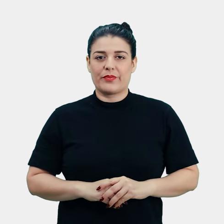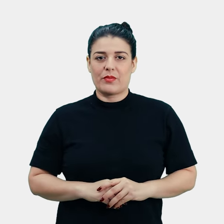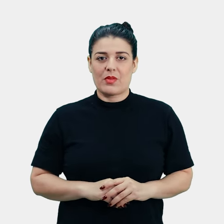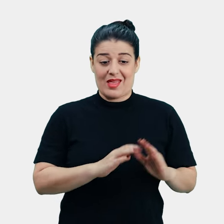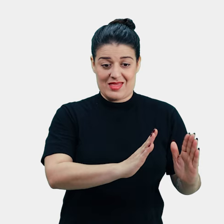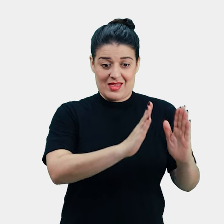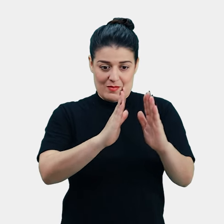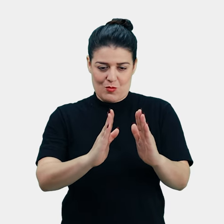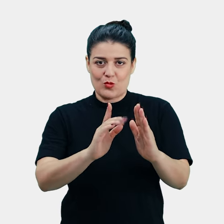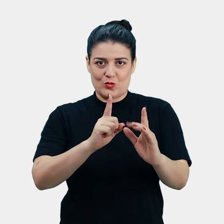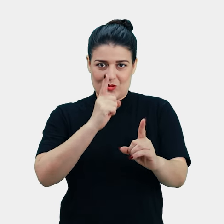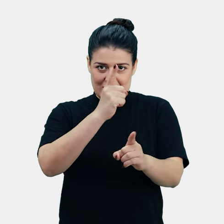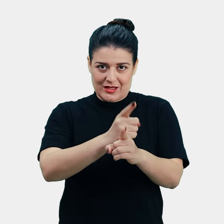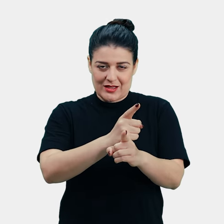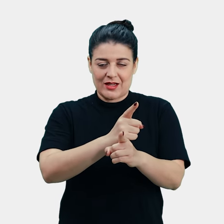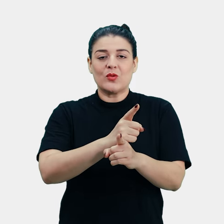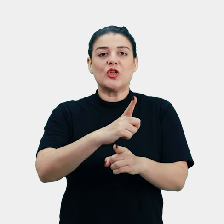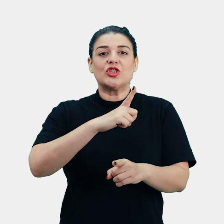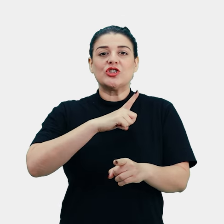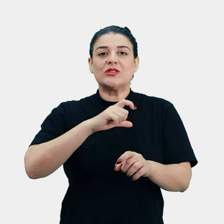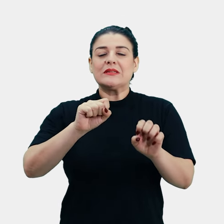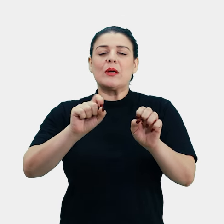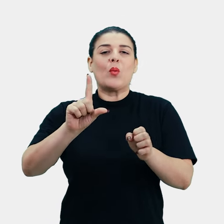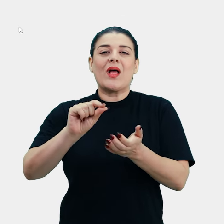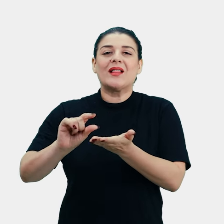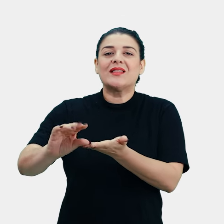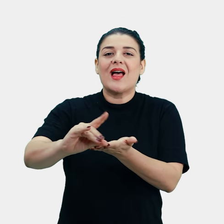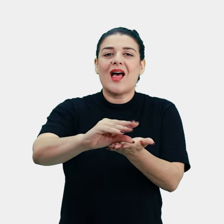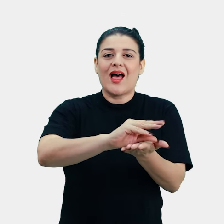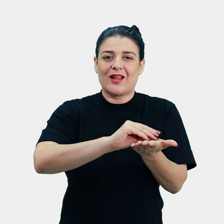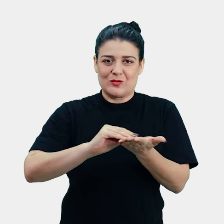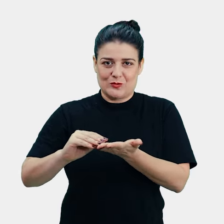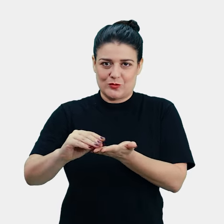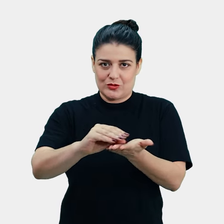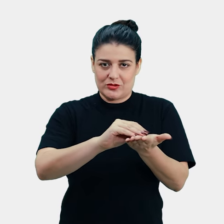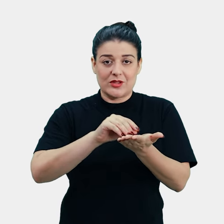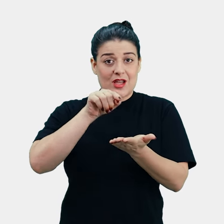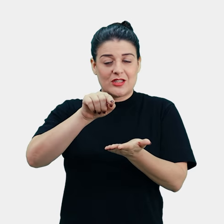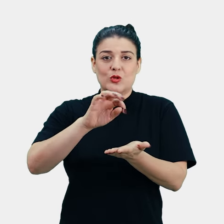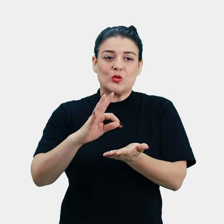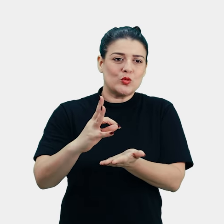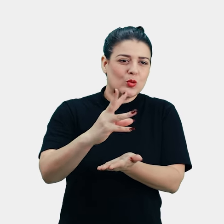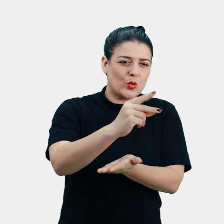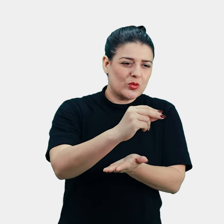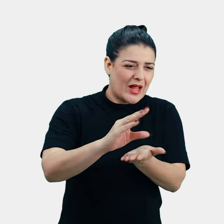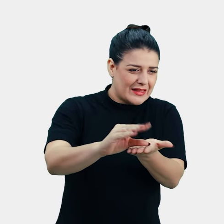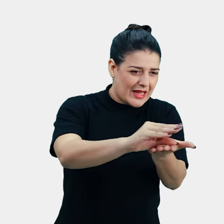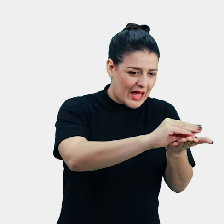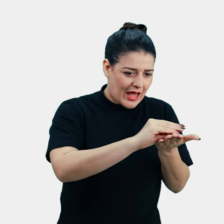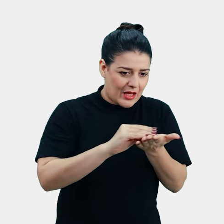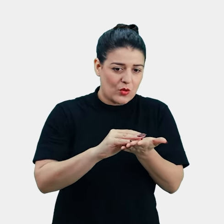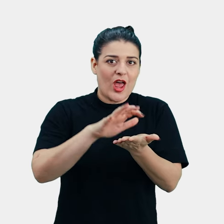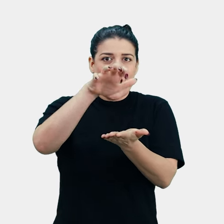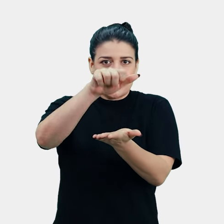Posteriormente ao detector, nós temos o sistema de dados. Então, aqui vai acontecer toda a aquisição e registro, tá,